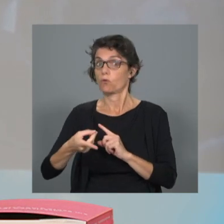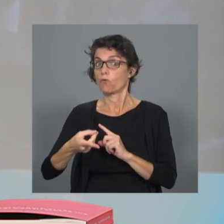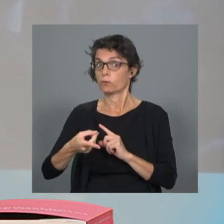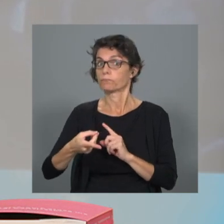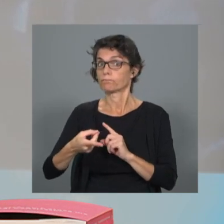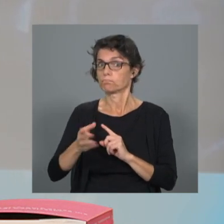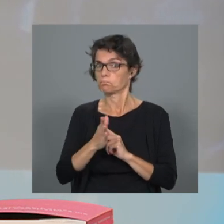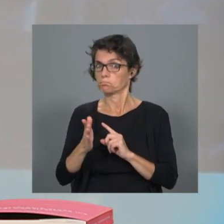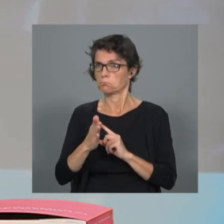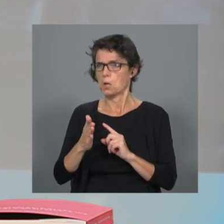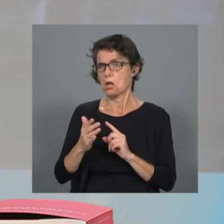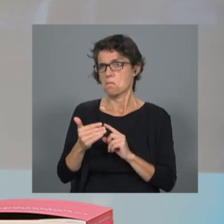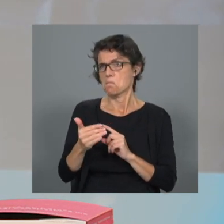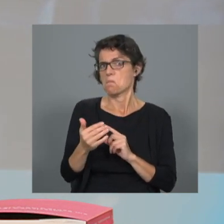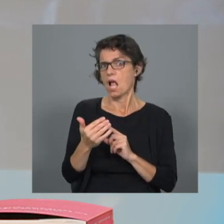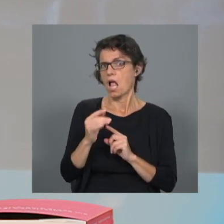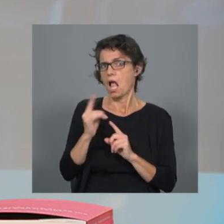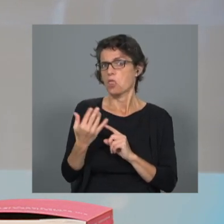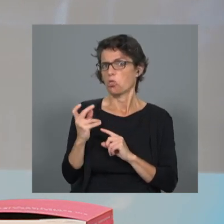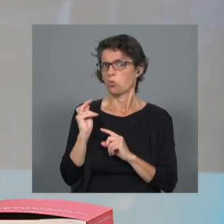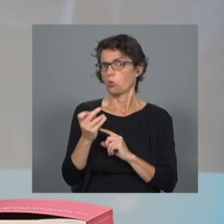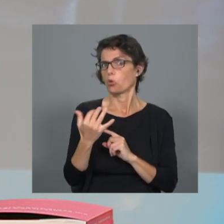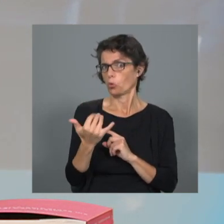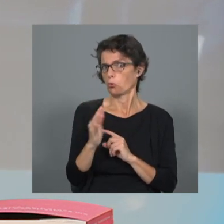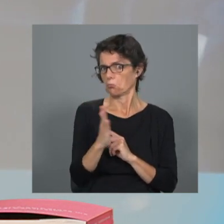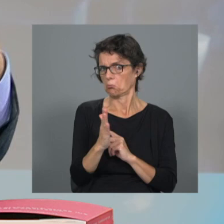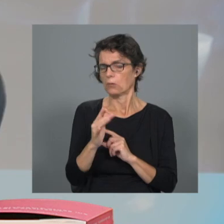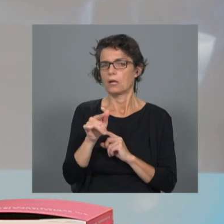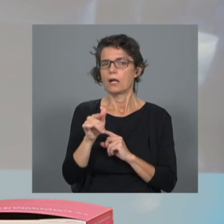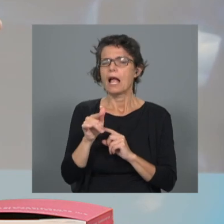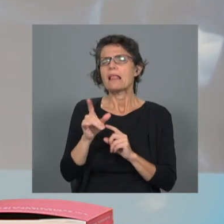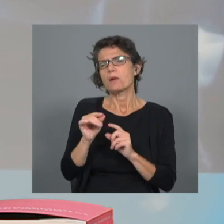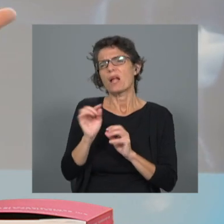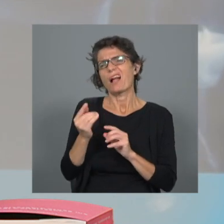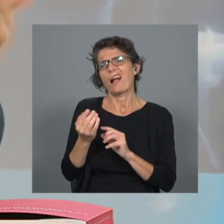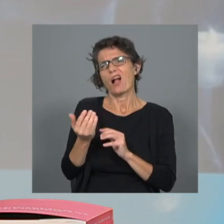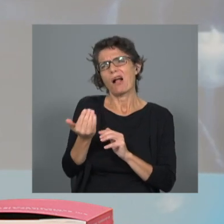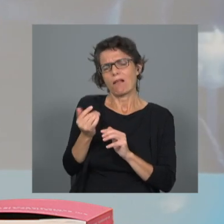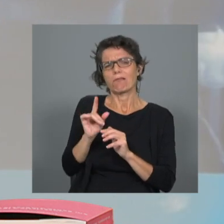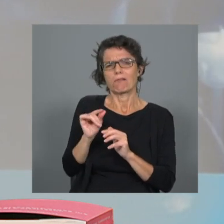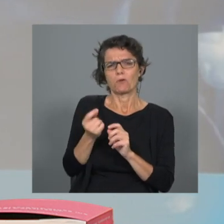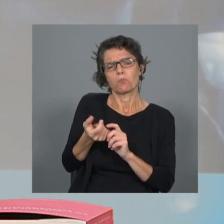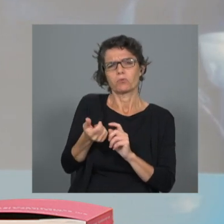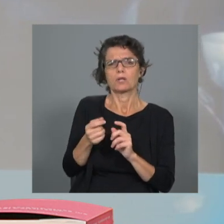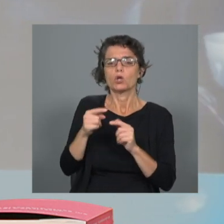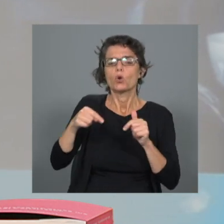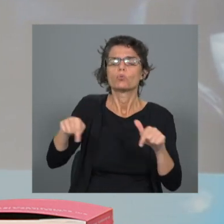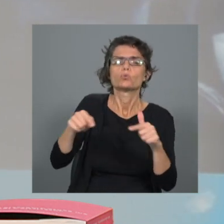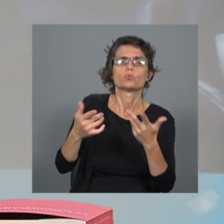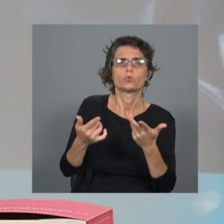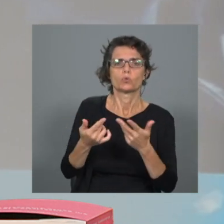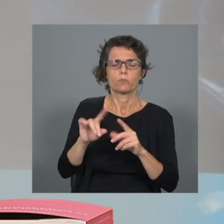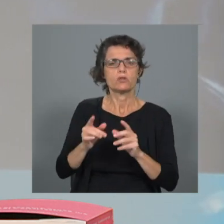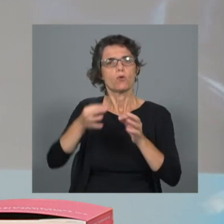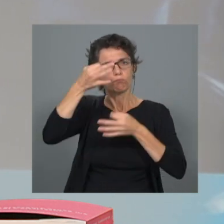cedo, ainda a trabalhar, digamos assim, numas reuniões preparatórias para o Instituto, mas oficialmente começou em 2009.